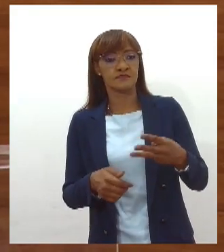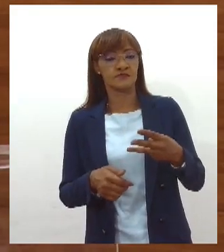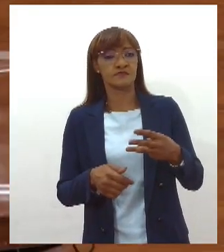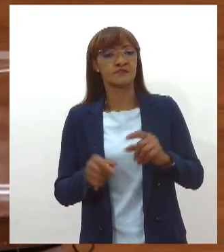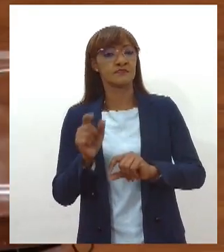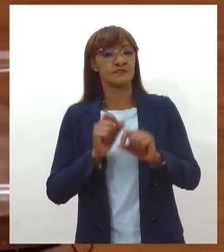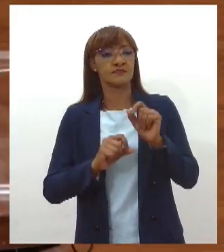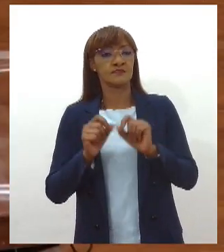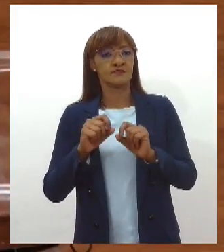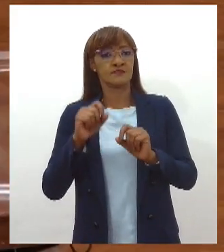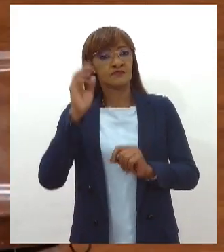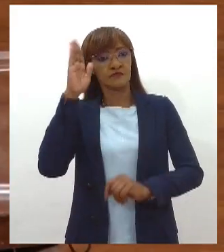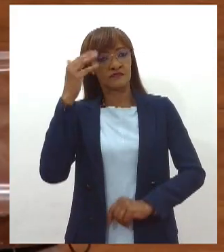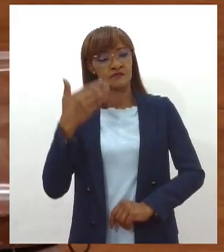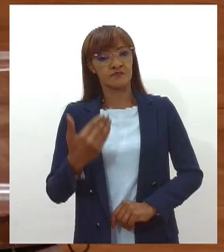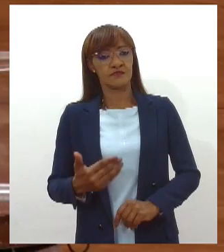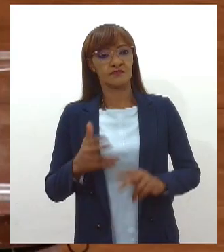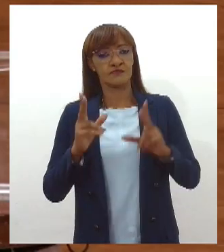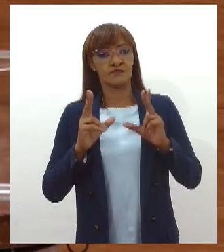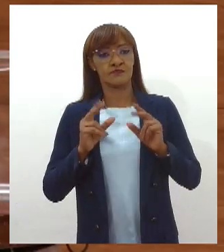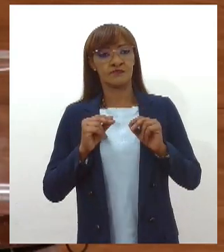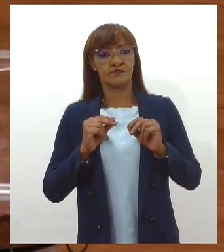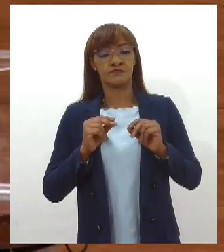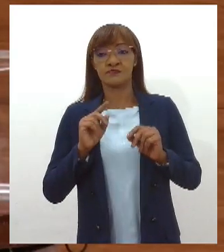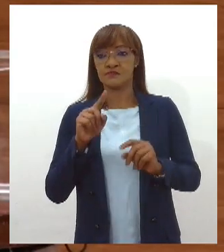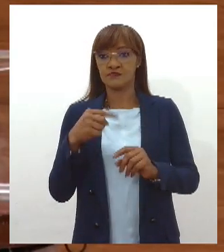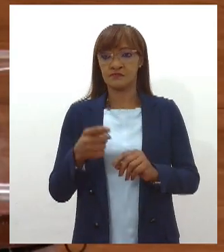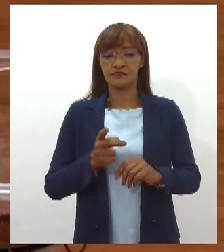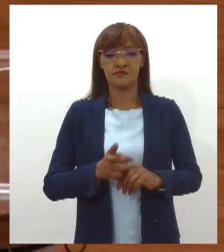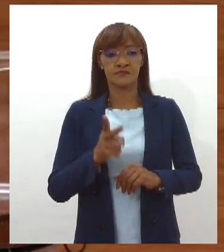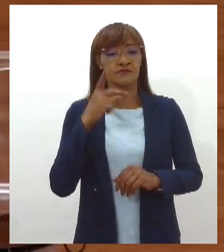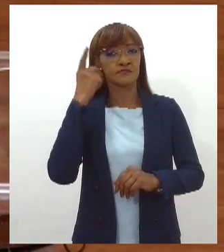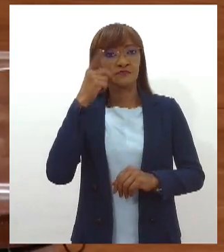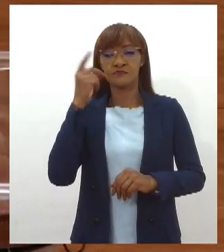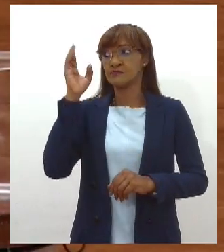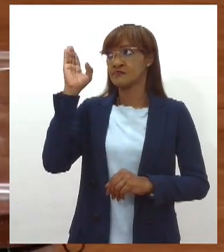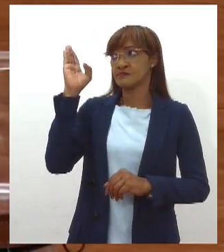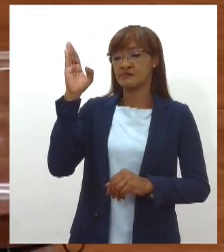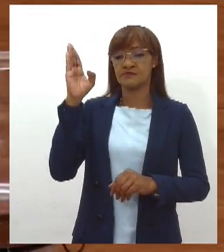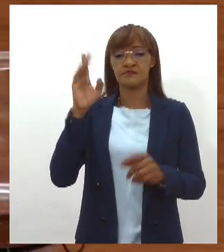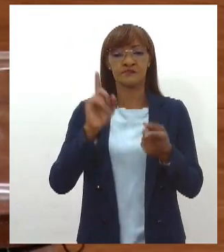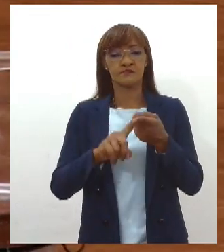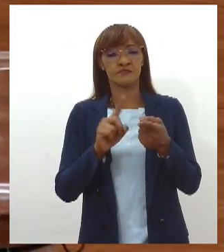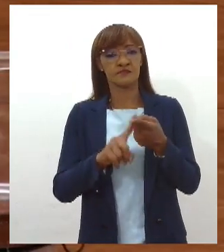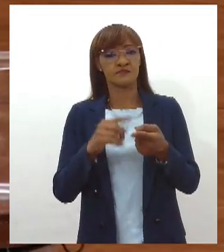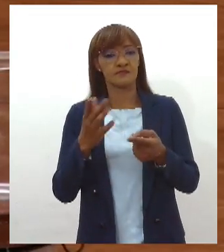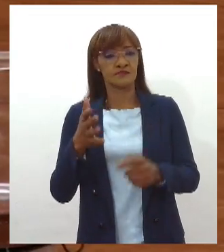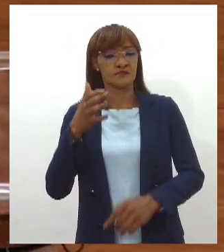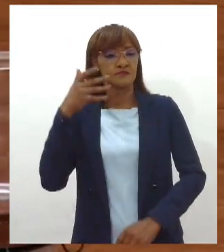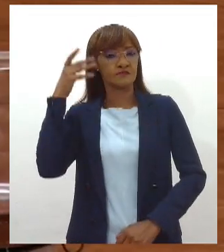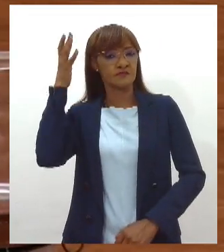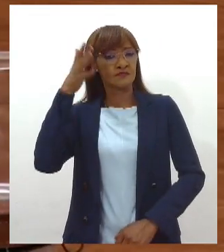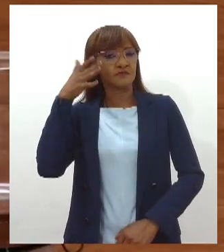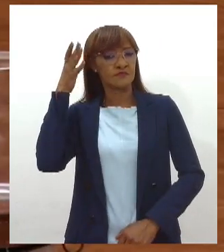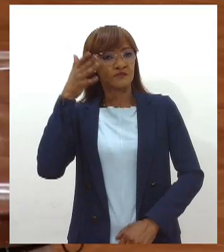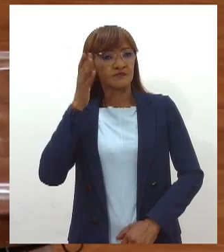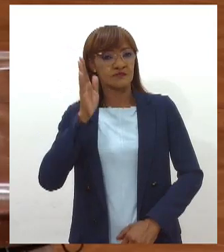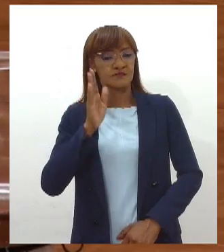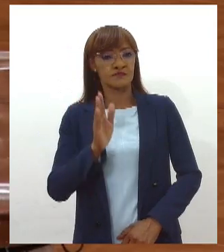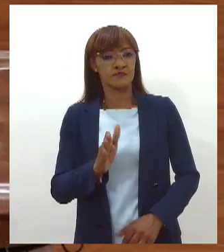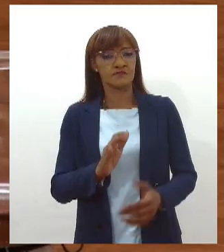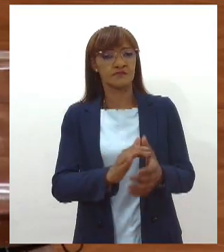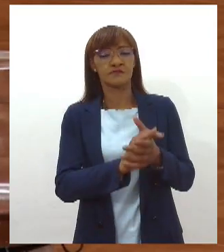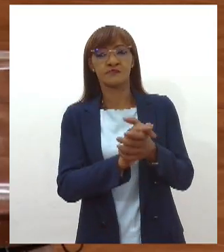homenageada. Na sequência, o deputado Marcelo Sobral fez seu pronunciamento. Ele homenageou as mulheres